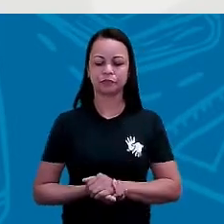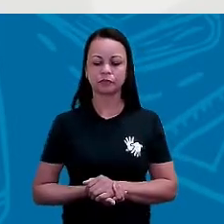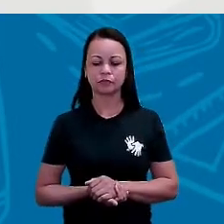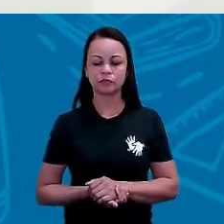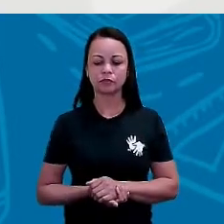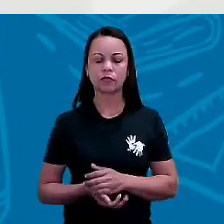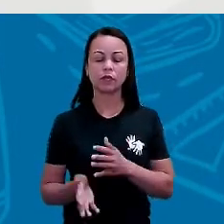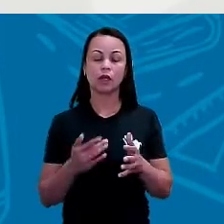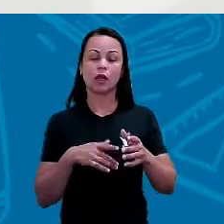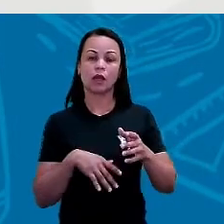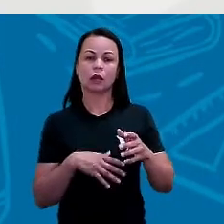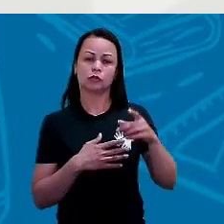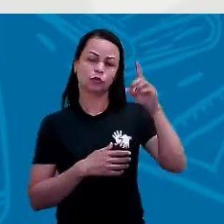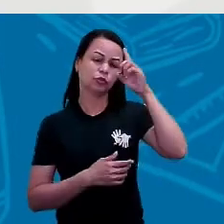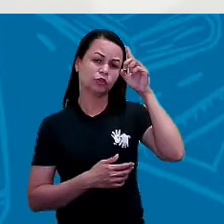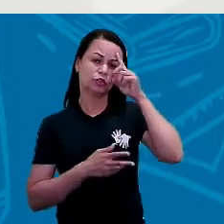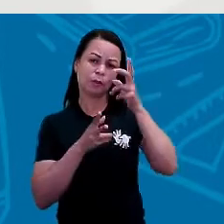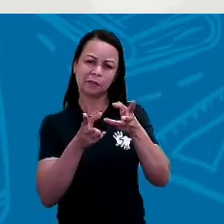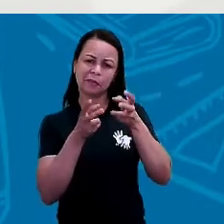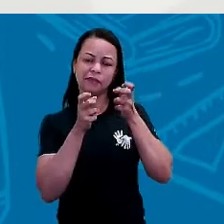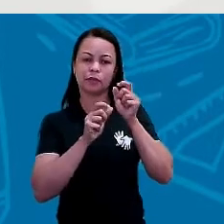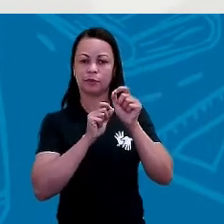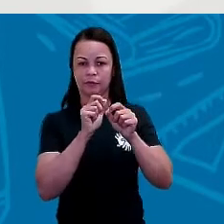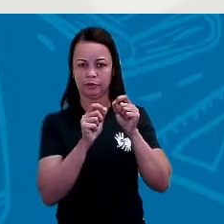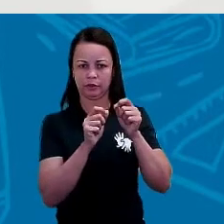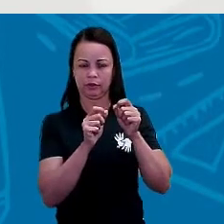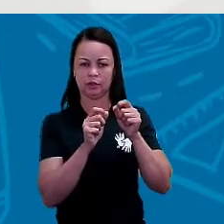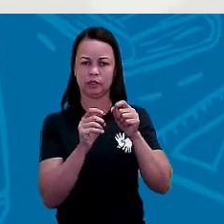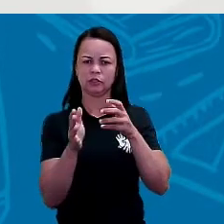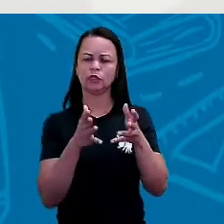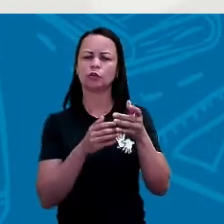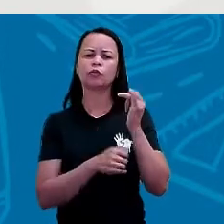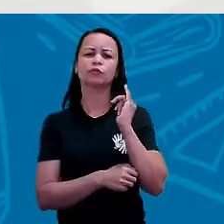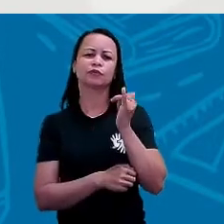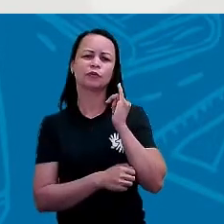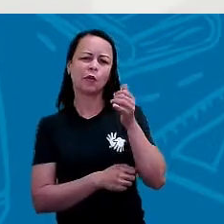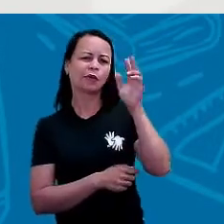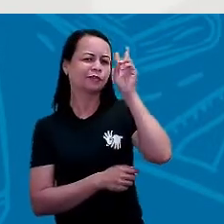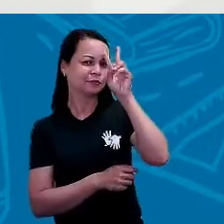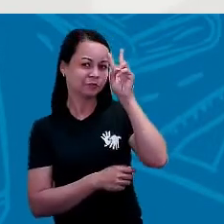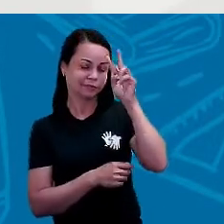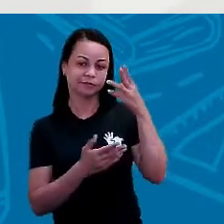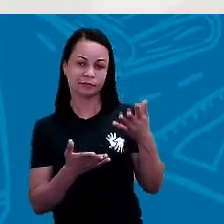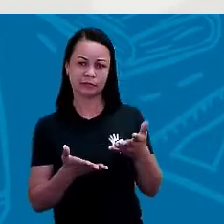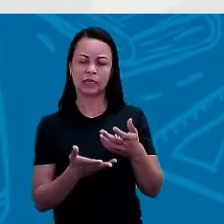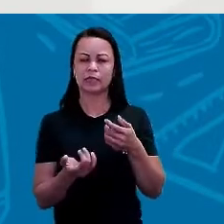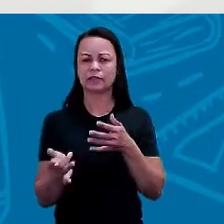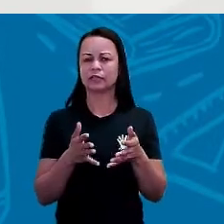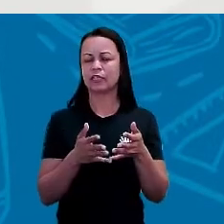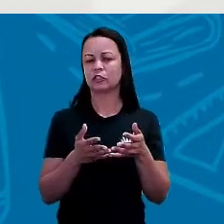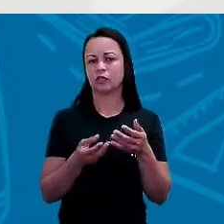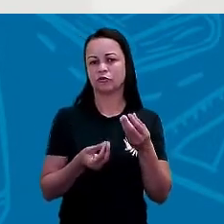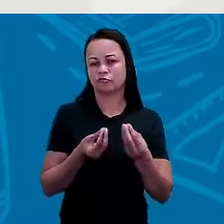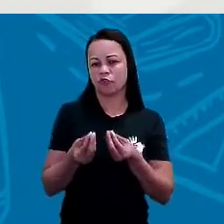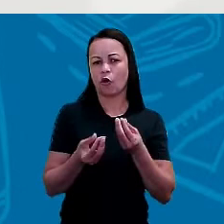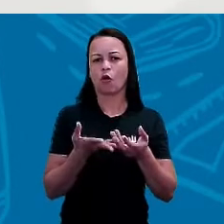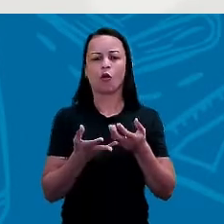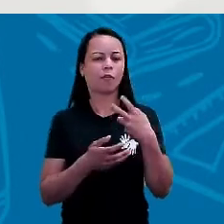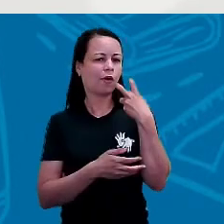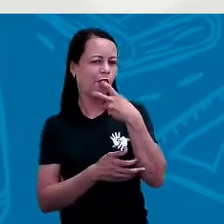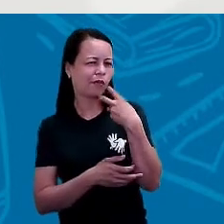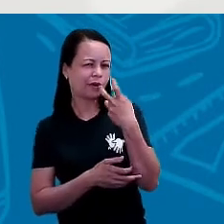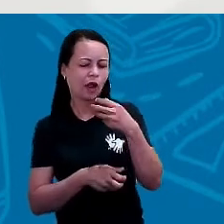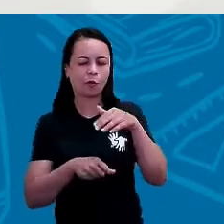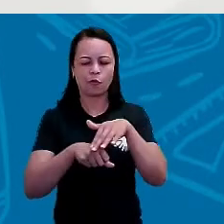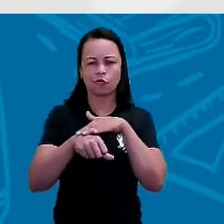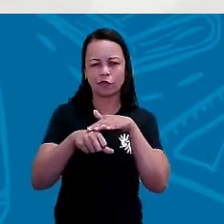nós percebemos, nós estamos aí contando uma história, seja de forma oral,